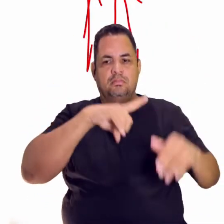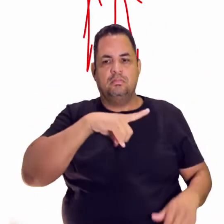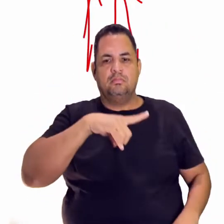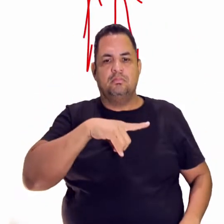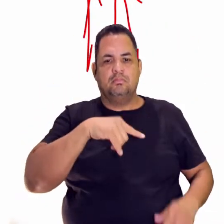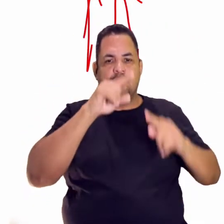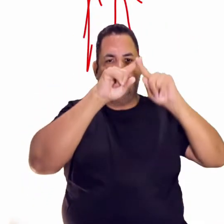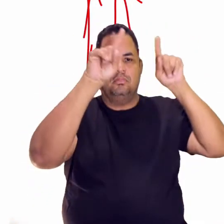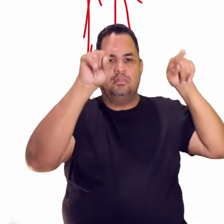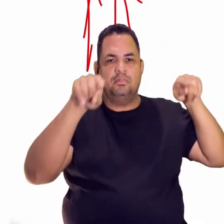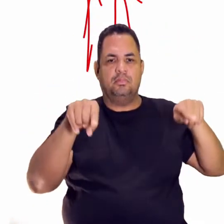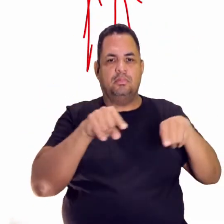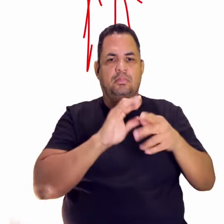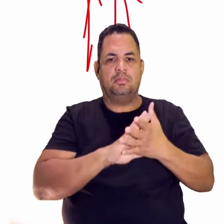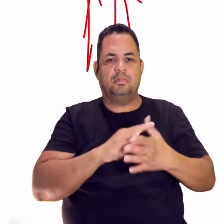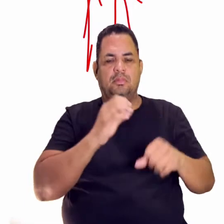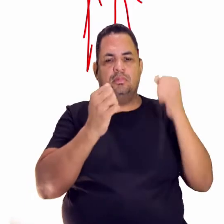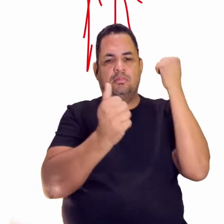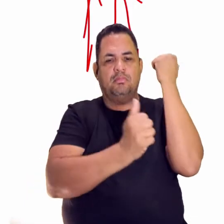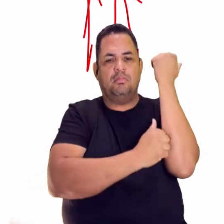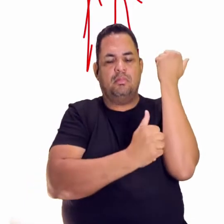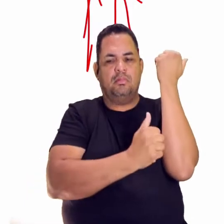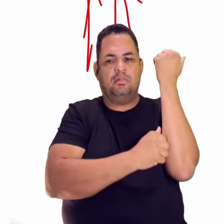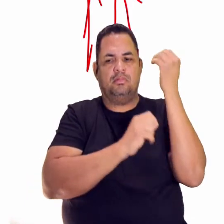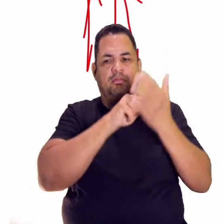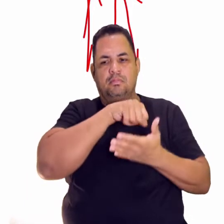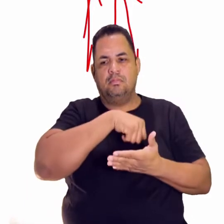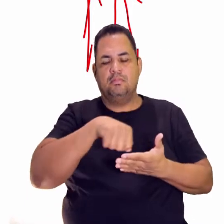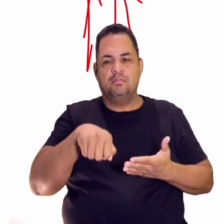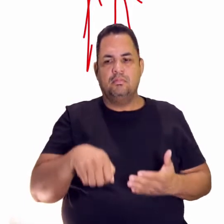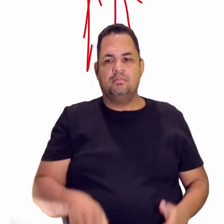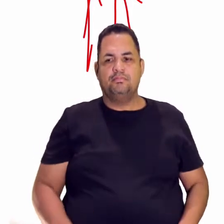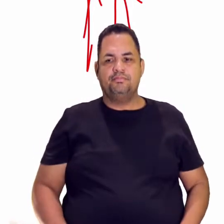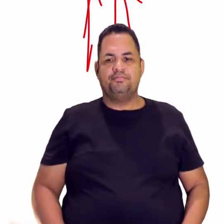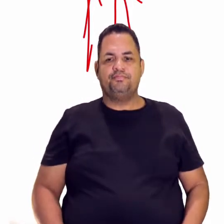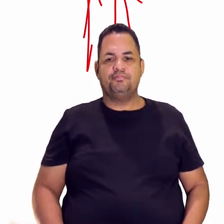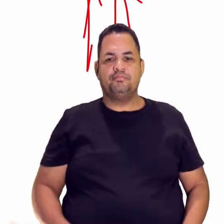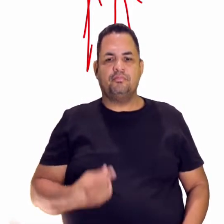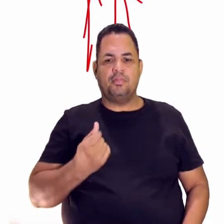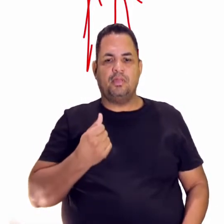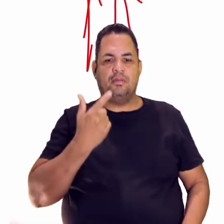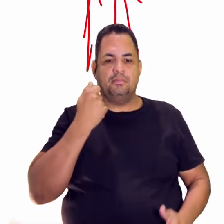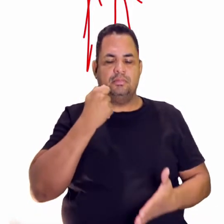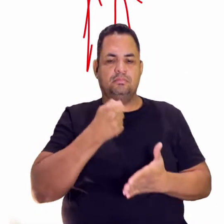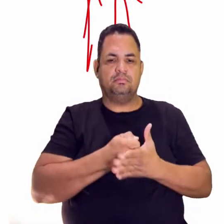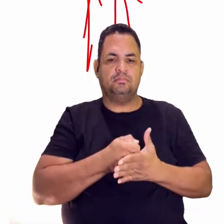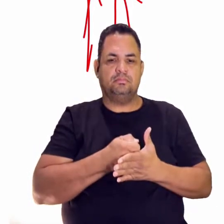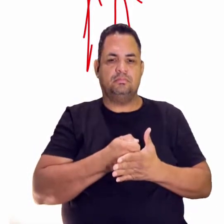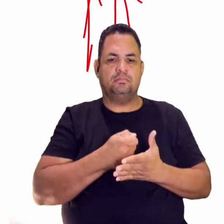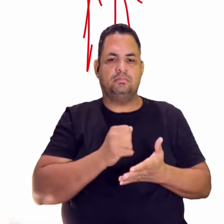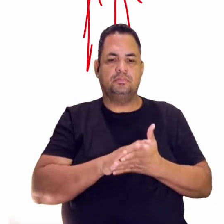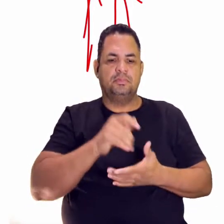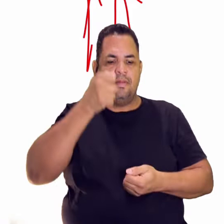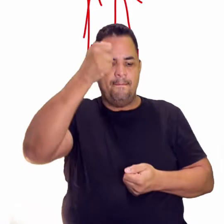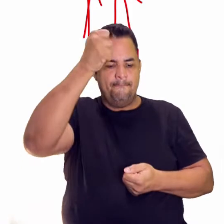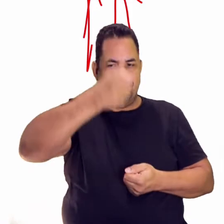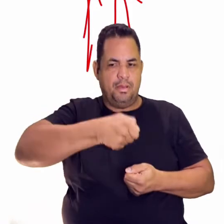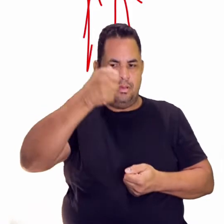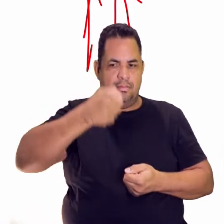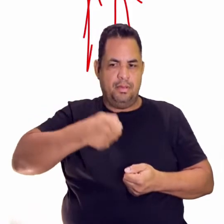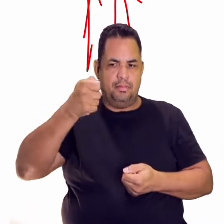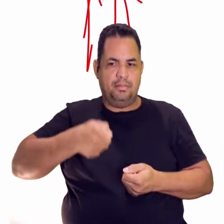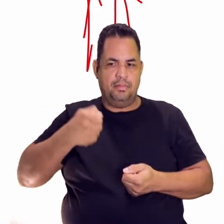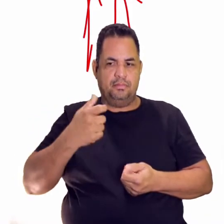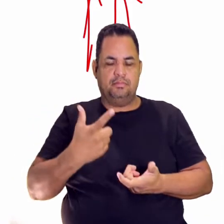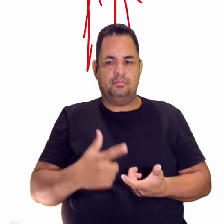uma tela de madeira e escrito assim, o preço para você pegar um prego e bater naquela